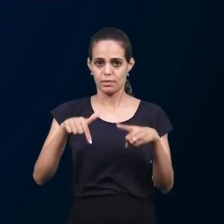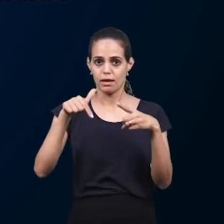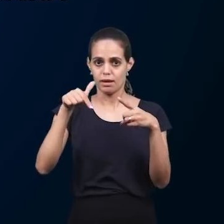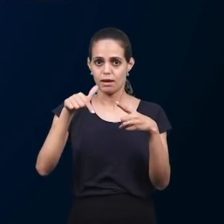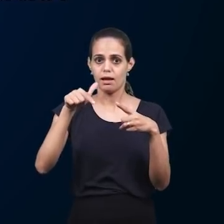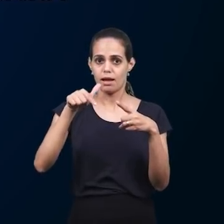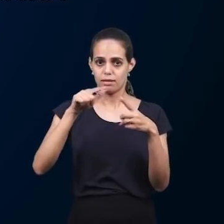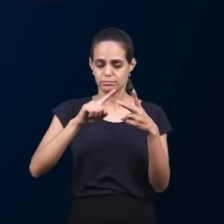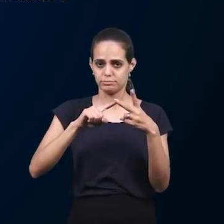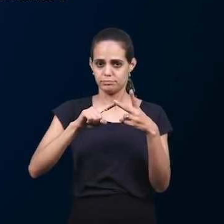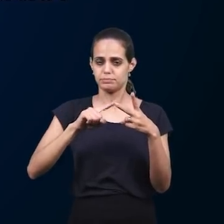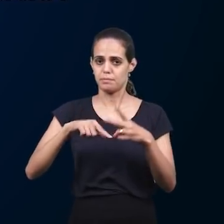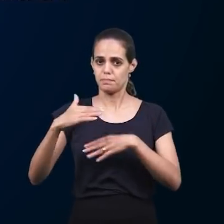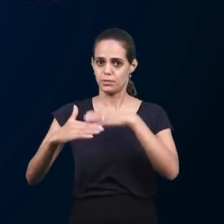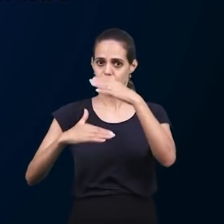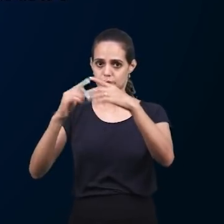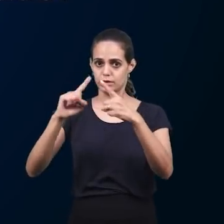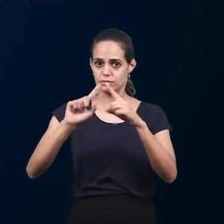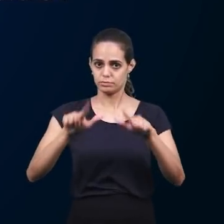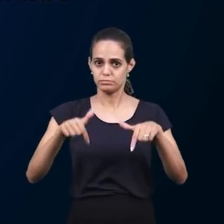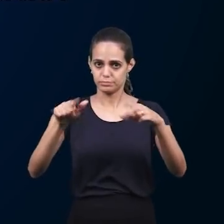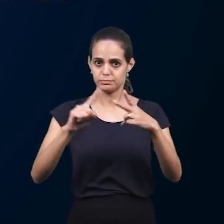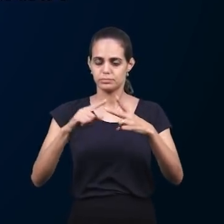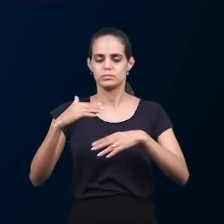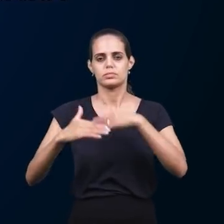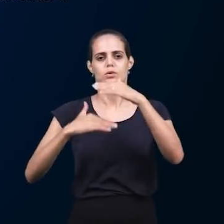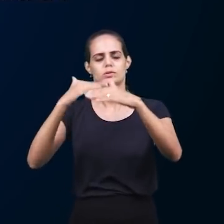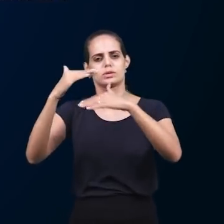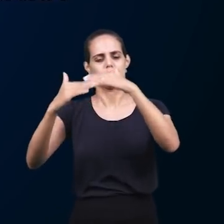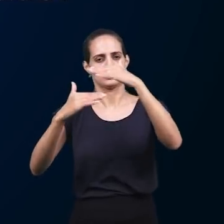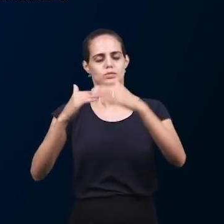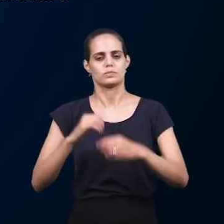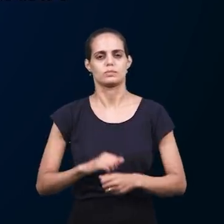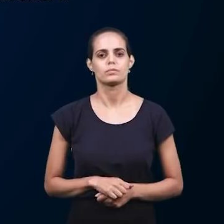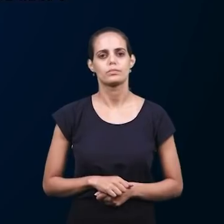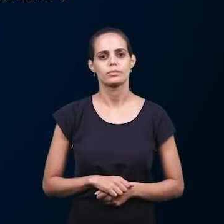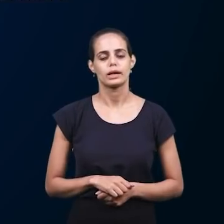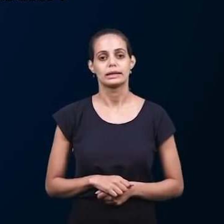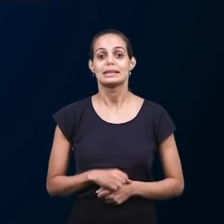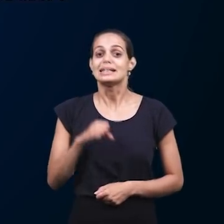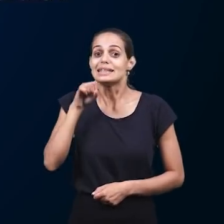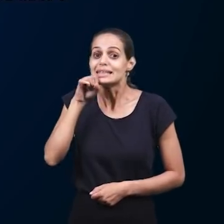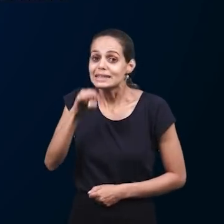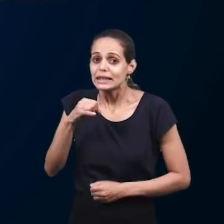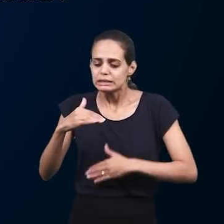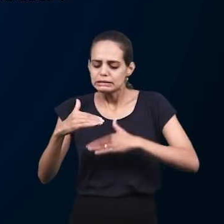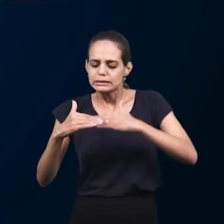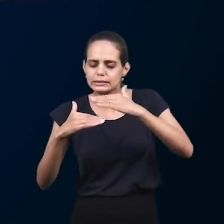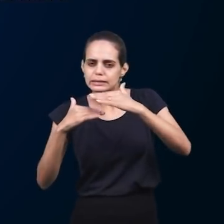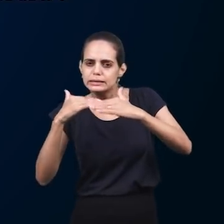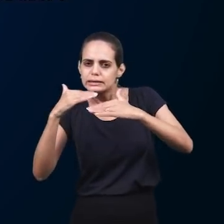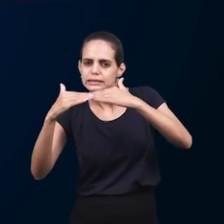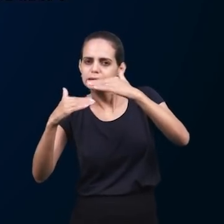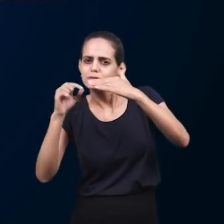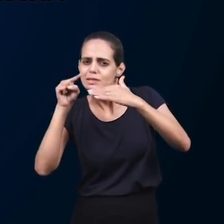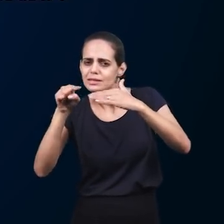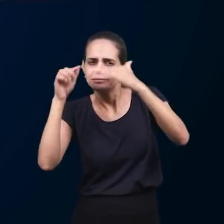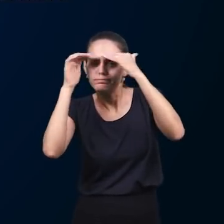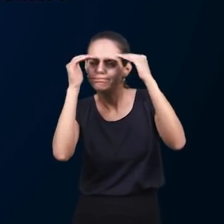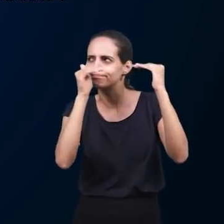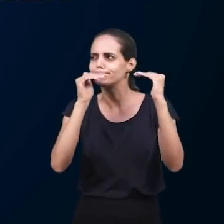No processo, quando há uma interrupção nessa obediência que eu